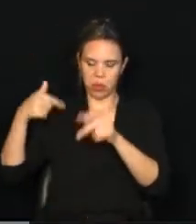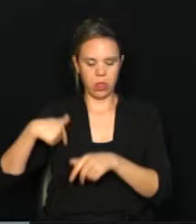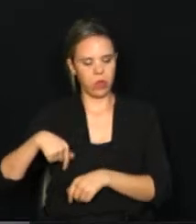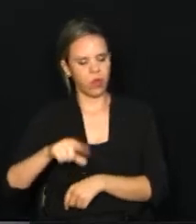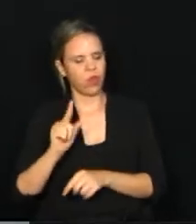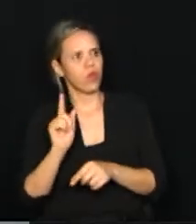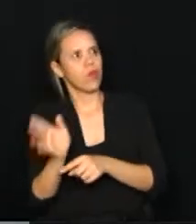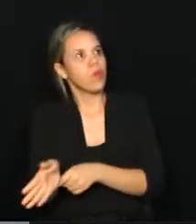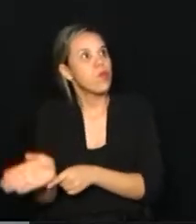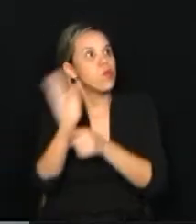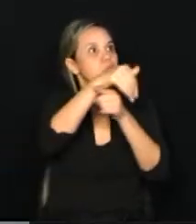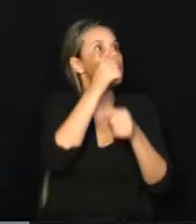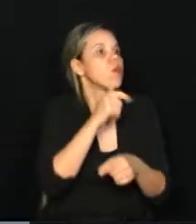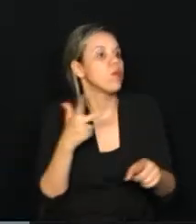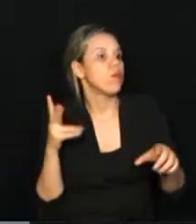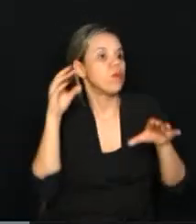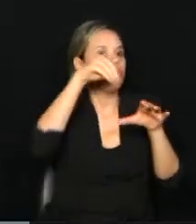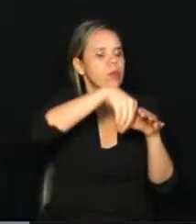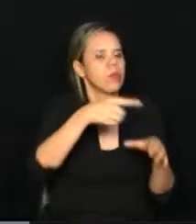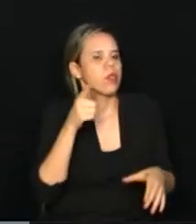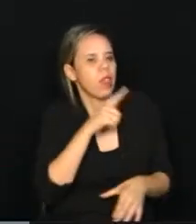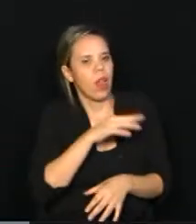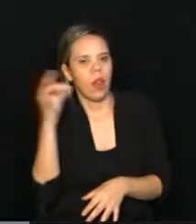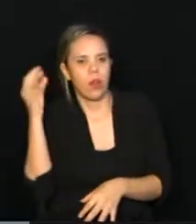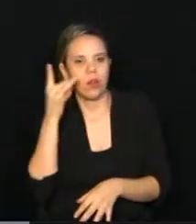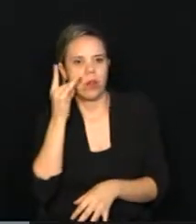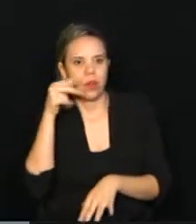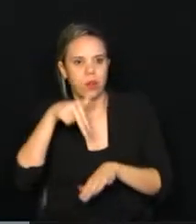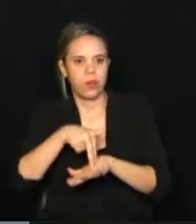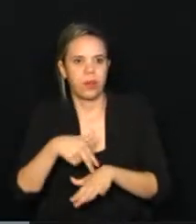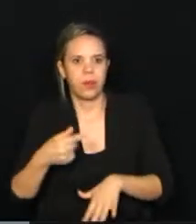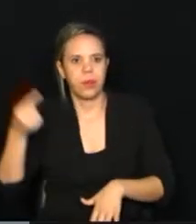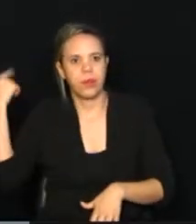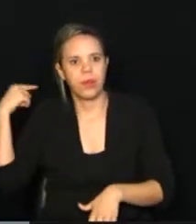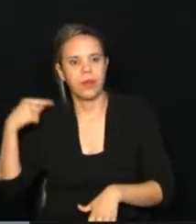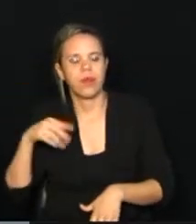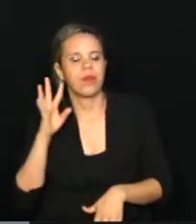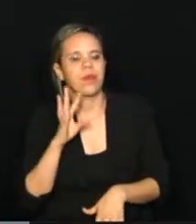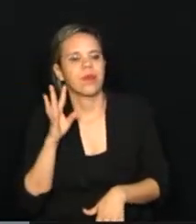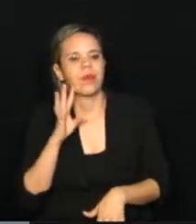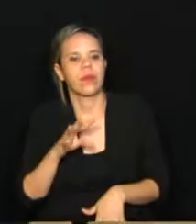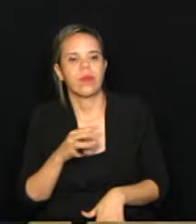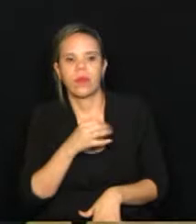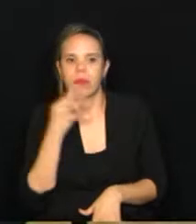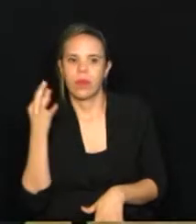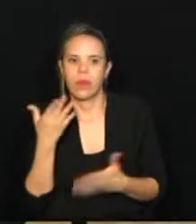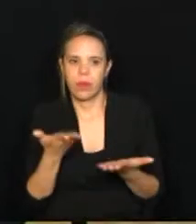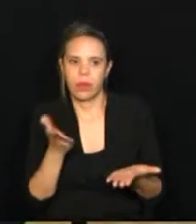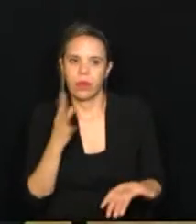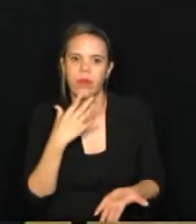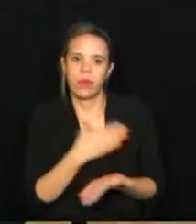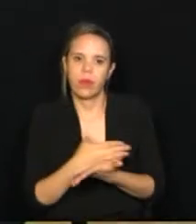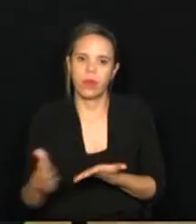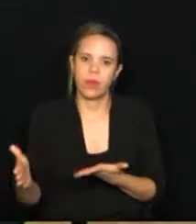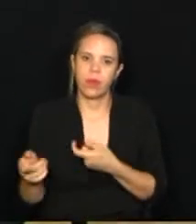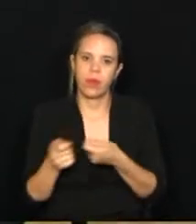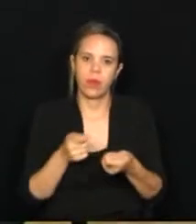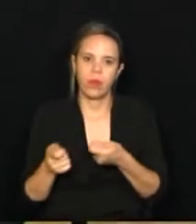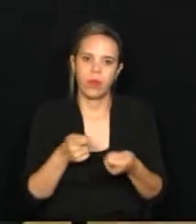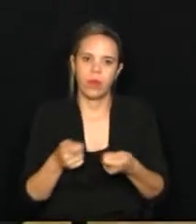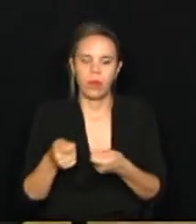bati o lance livre e consegui acertar ainda. Então ela era bem presente na época. Que bacana, né? E é bom que você já começa a lidar